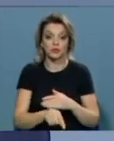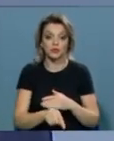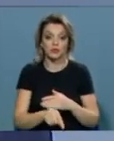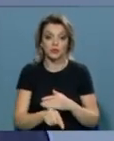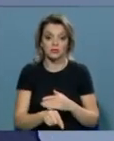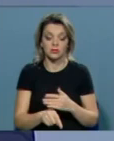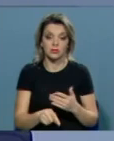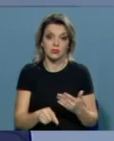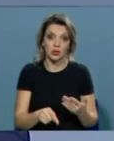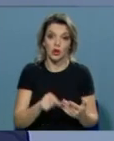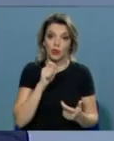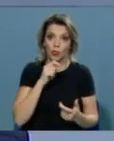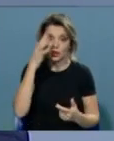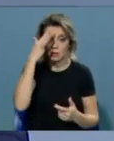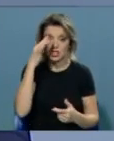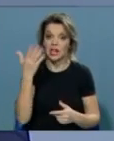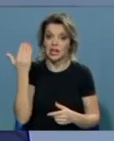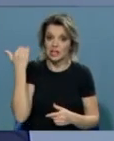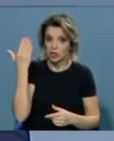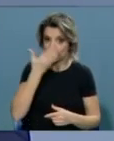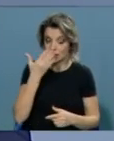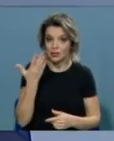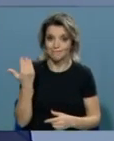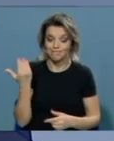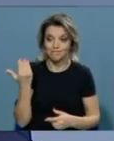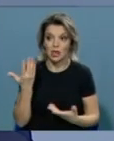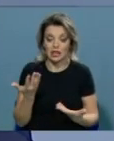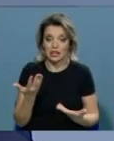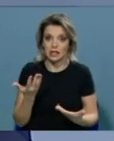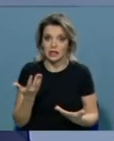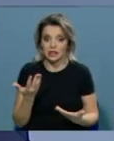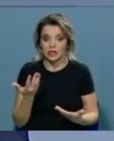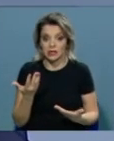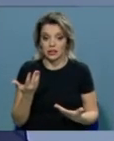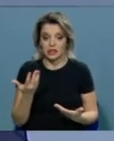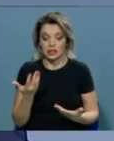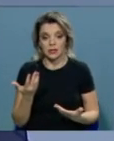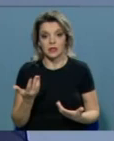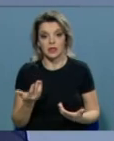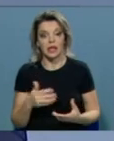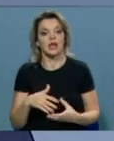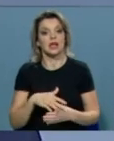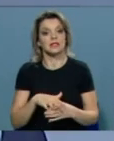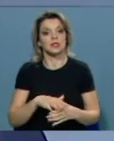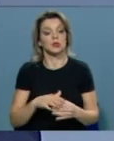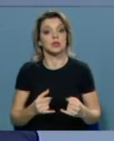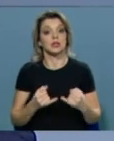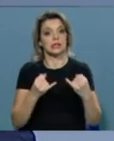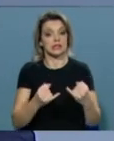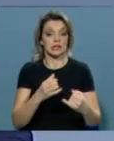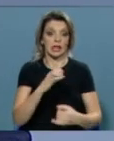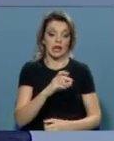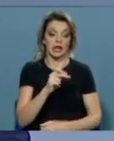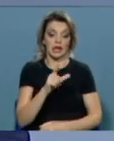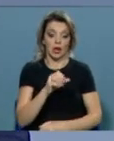se eu pedi mas não eram os dias atrás e e é a situação seguinte como carlos